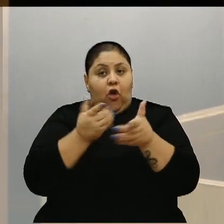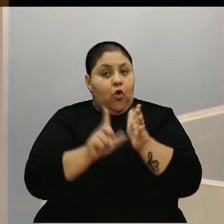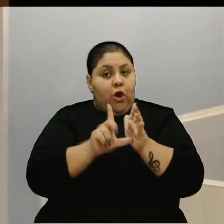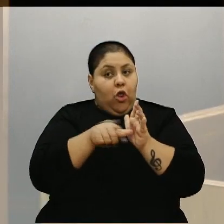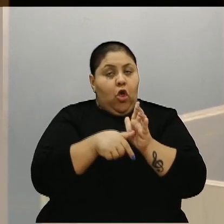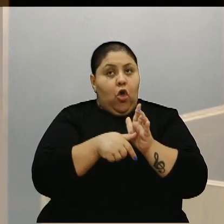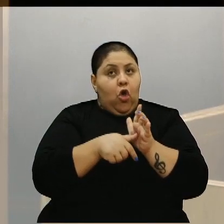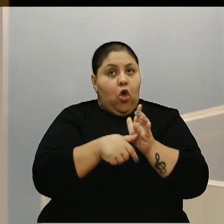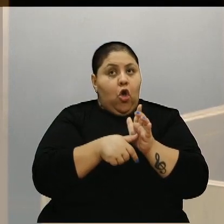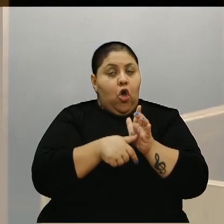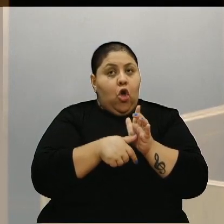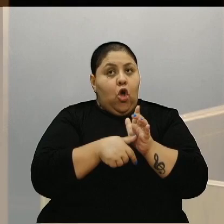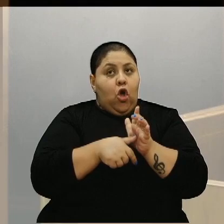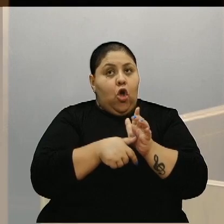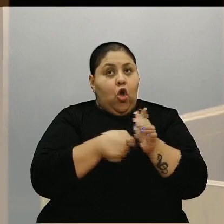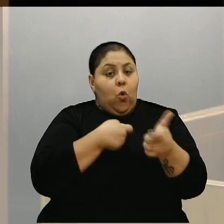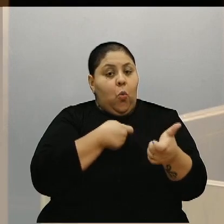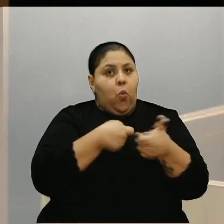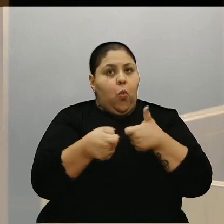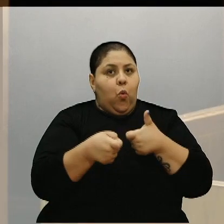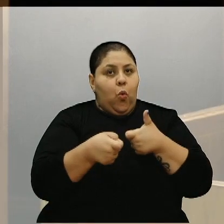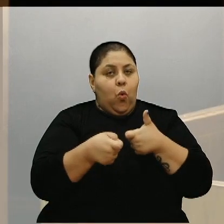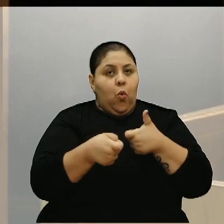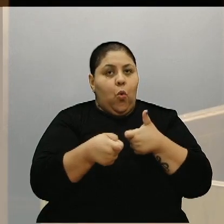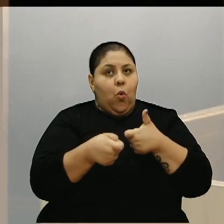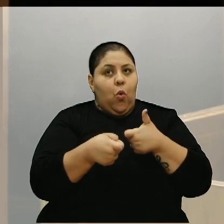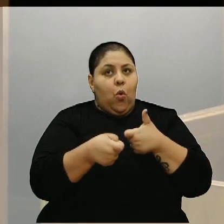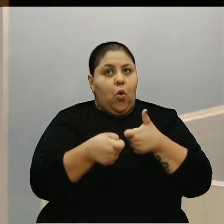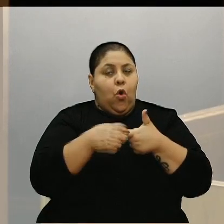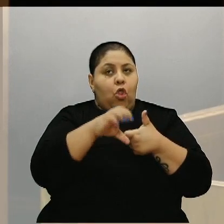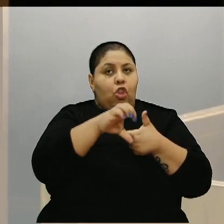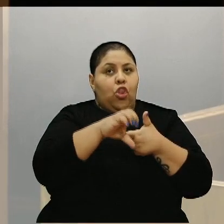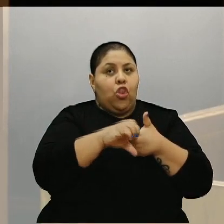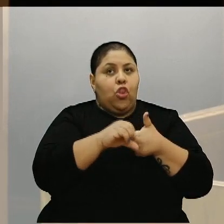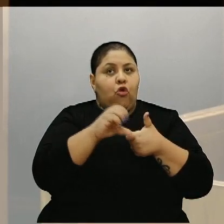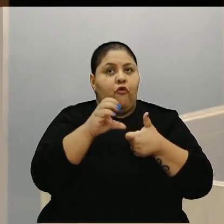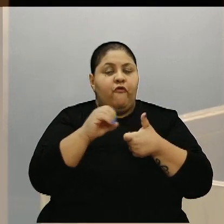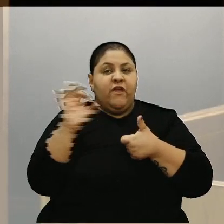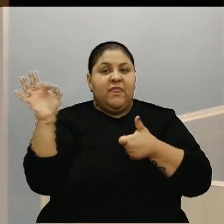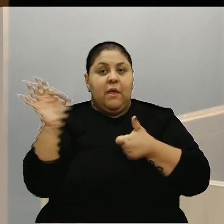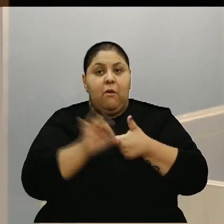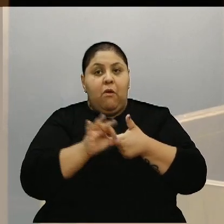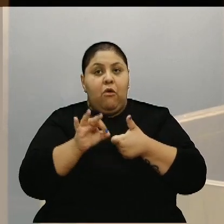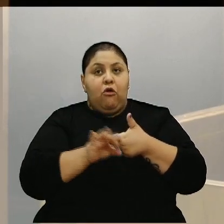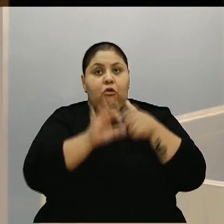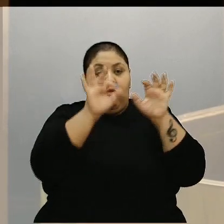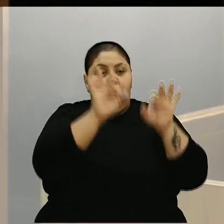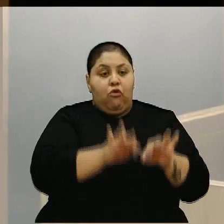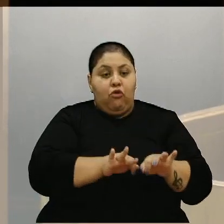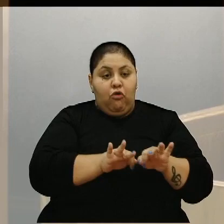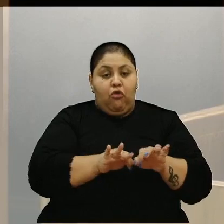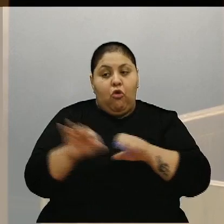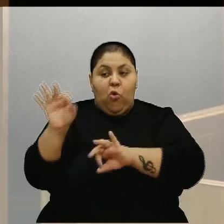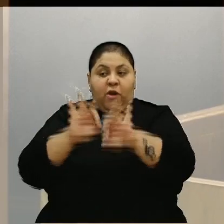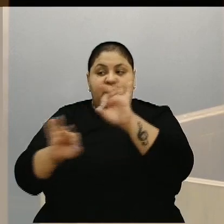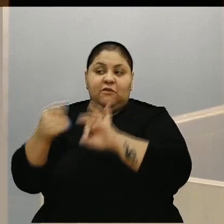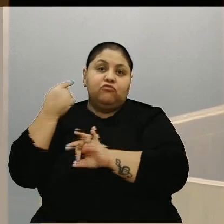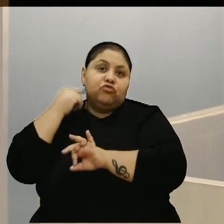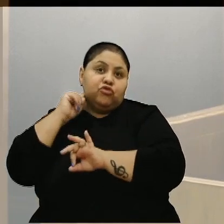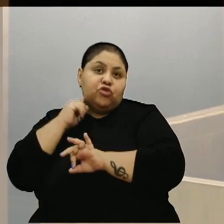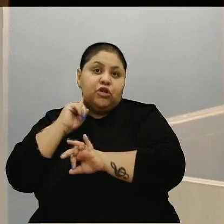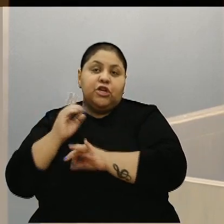Me permitem a comparação, né? 90% do Rio Grande do Sul foi destruído. Então, gestão de resíduos já é algo